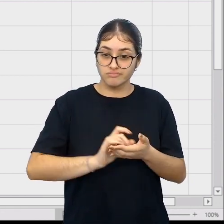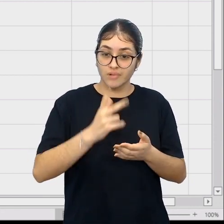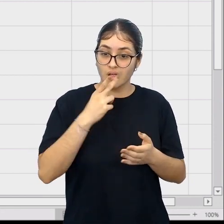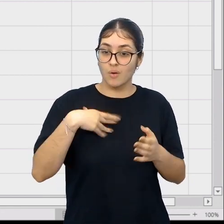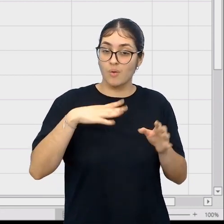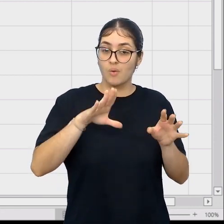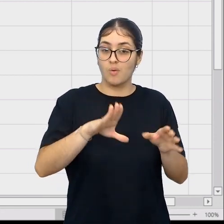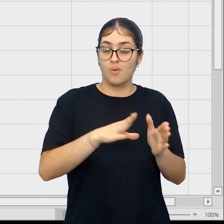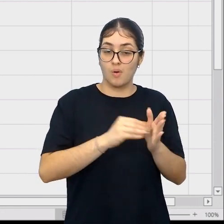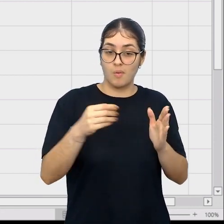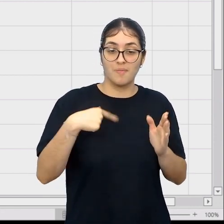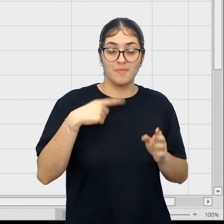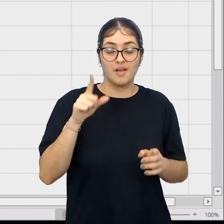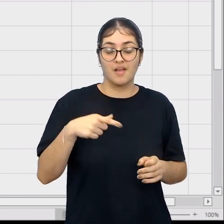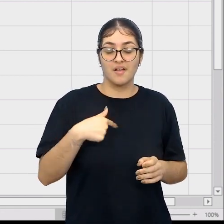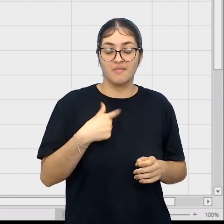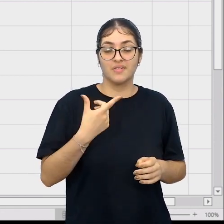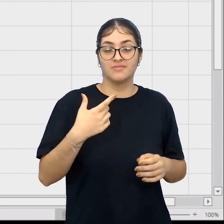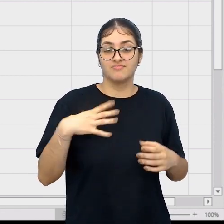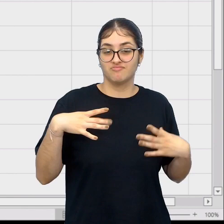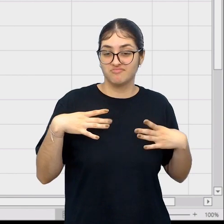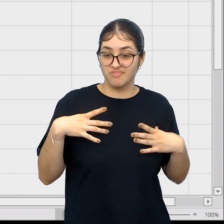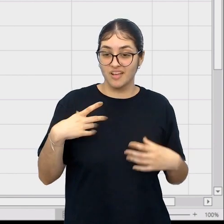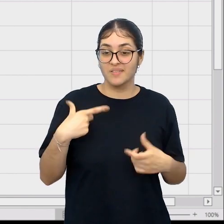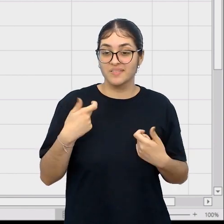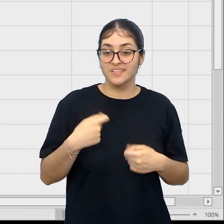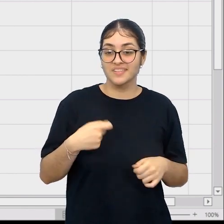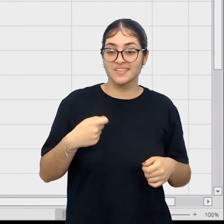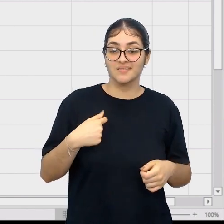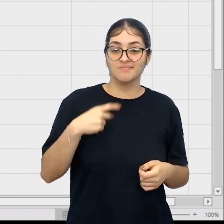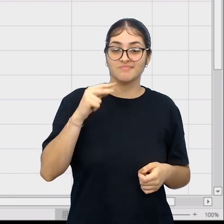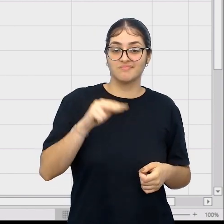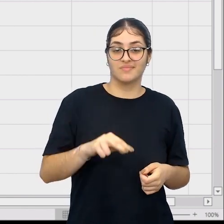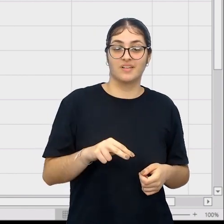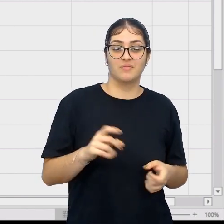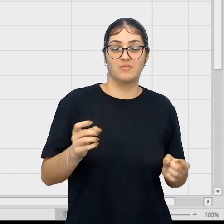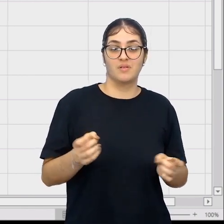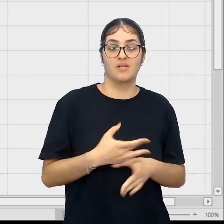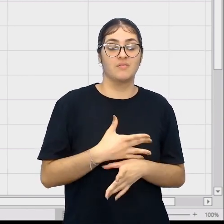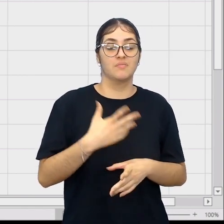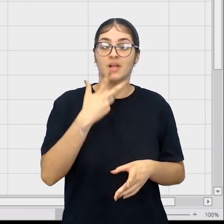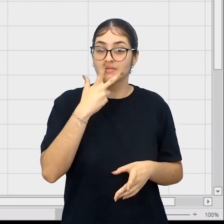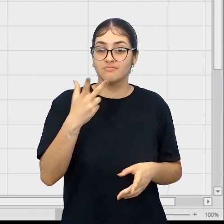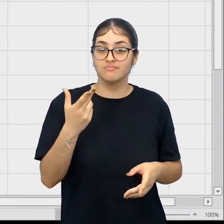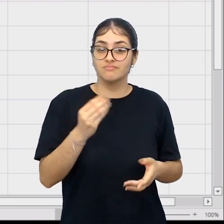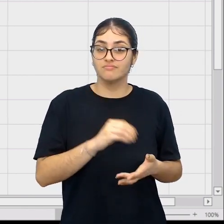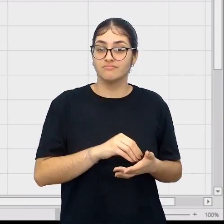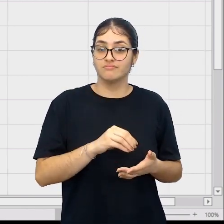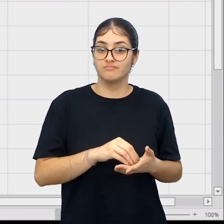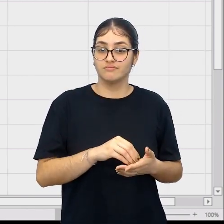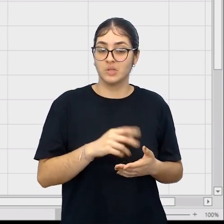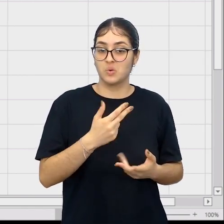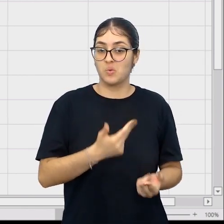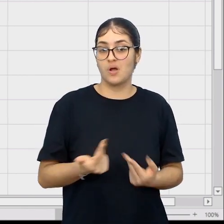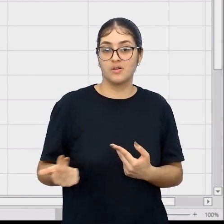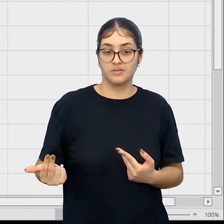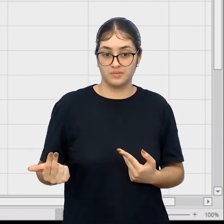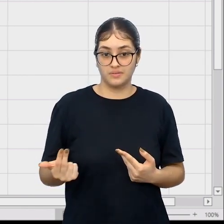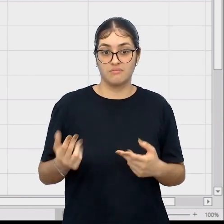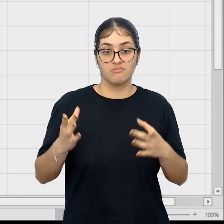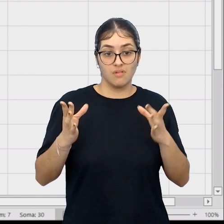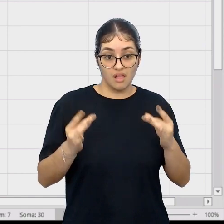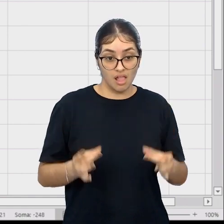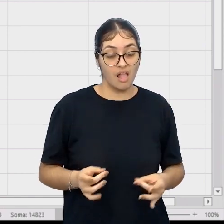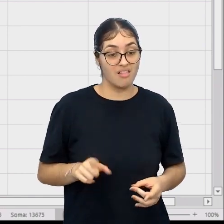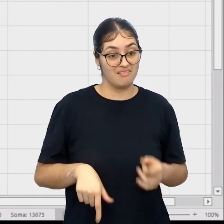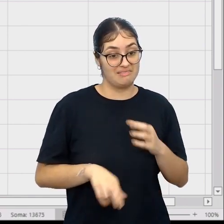copiado daqui, a pessoa preguiçosa, já estava com o Excel pronto, quis olhar Entendi. e provavelmente ele não estava do tamanho que os outros estão. Detalhes que acabam